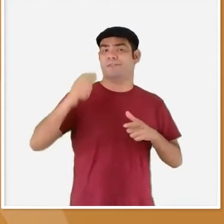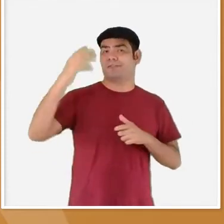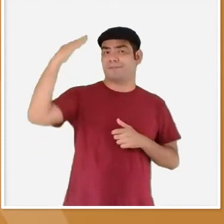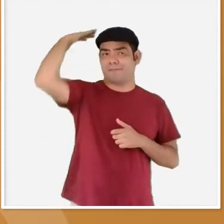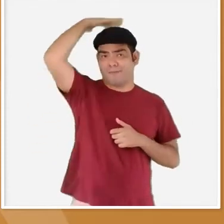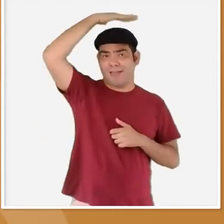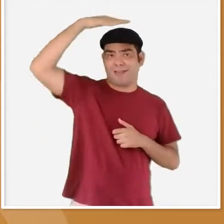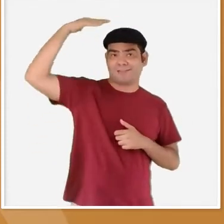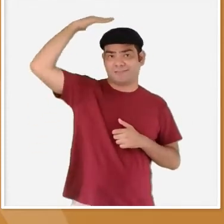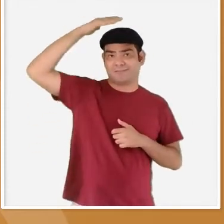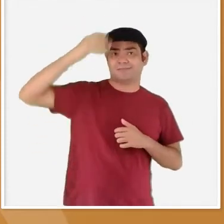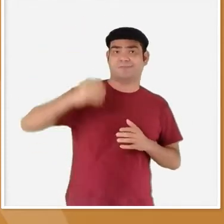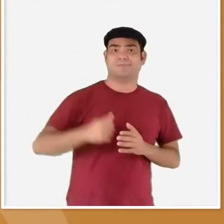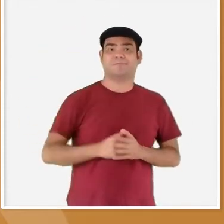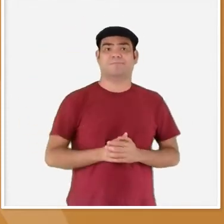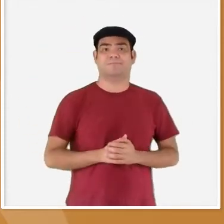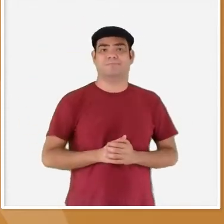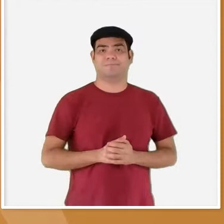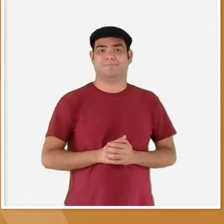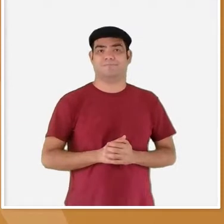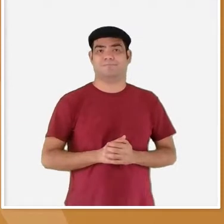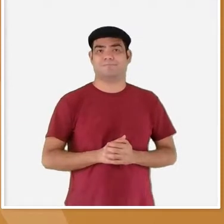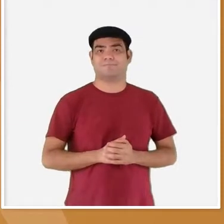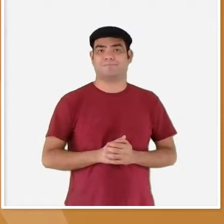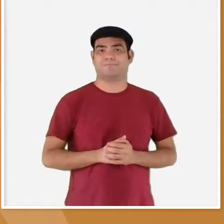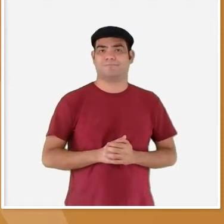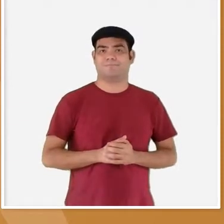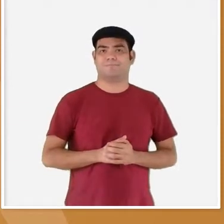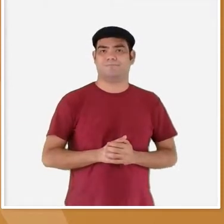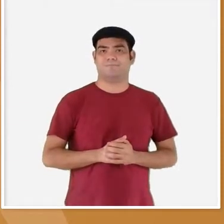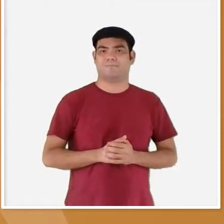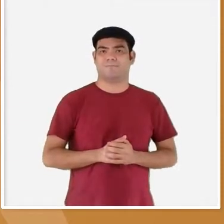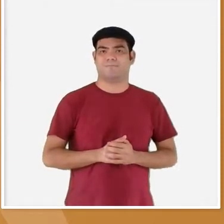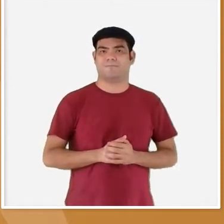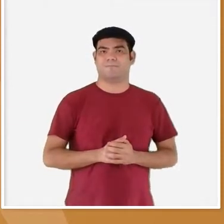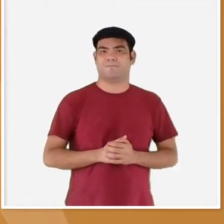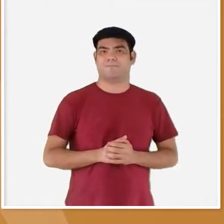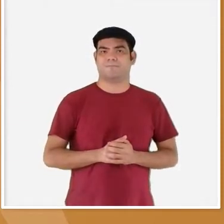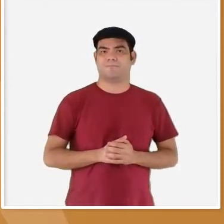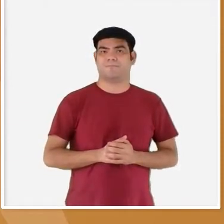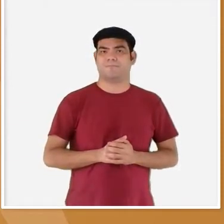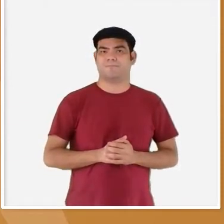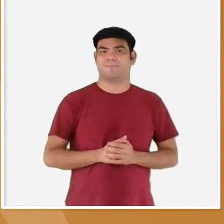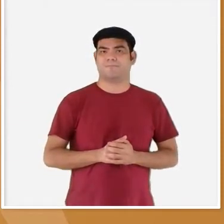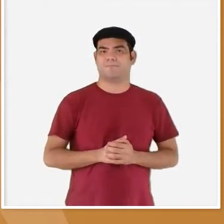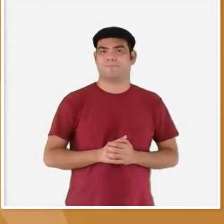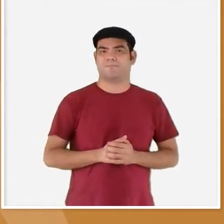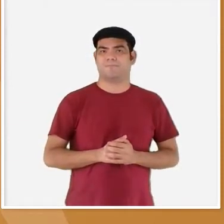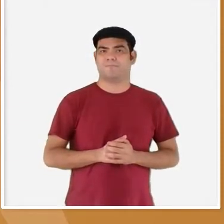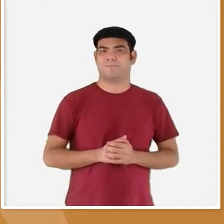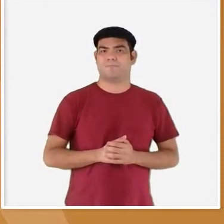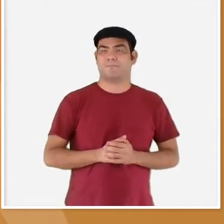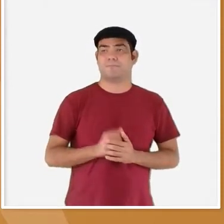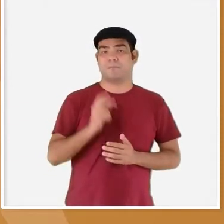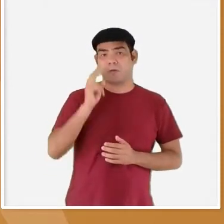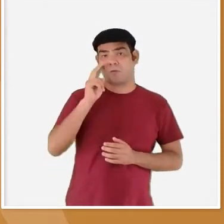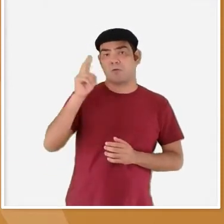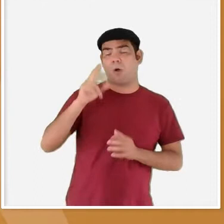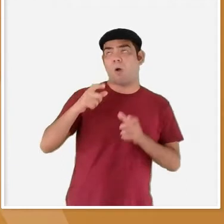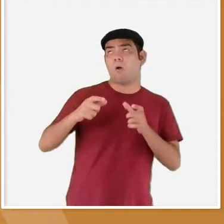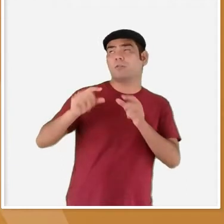graus norte, tá? E 120 graus leste, na porção sul da América do